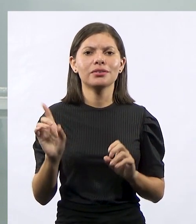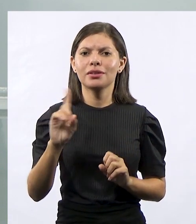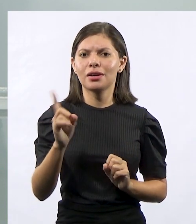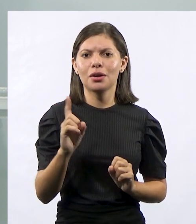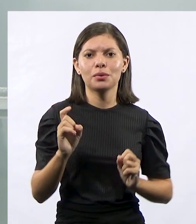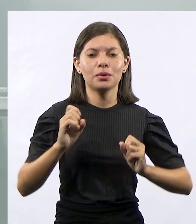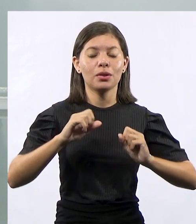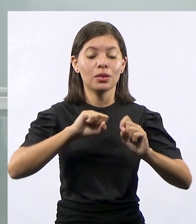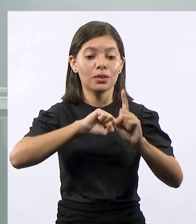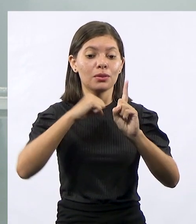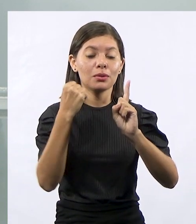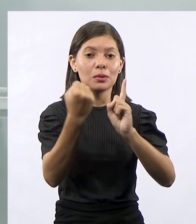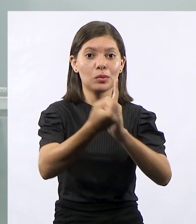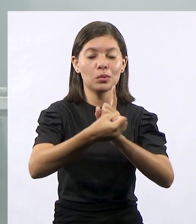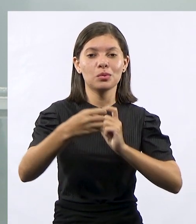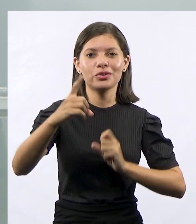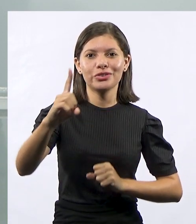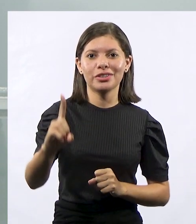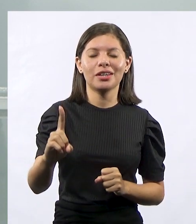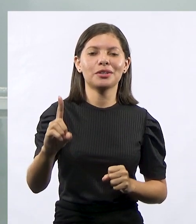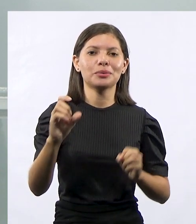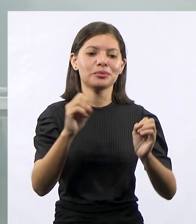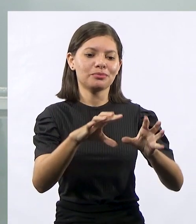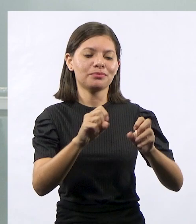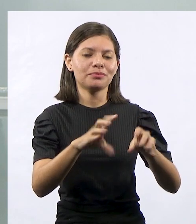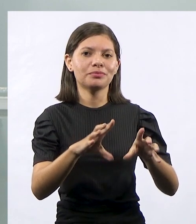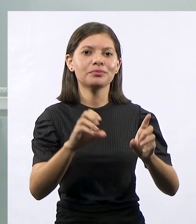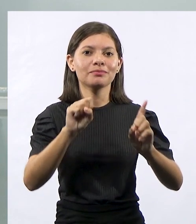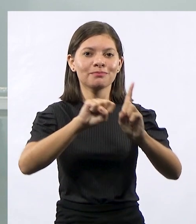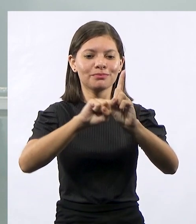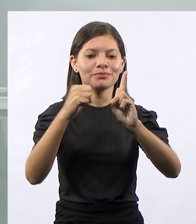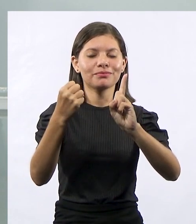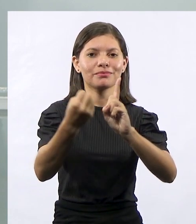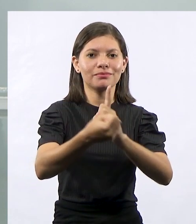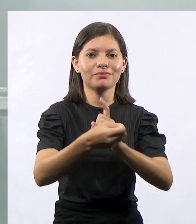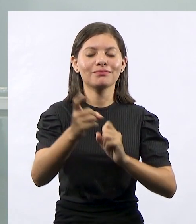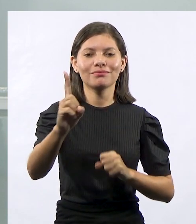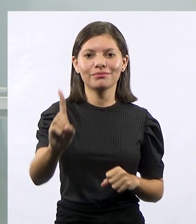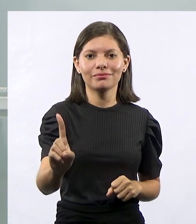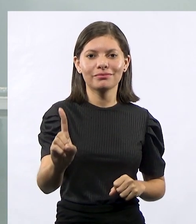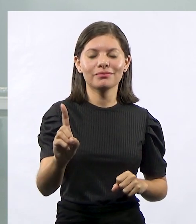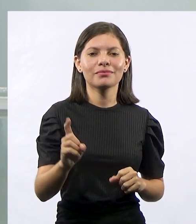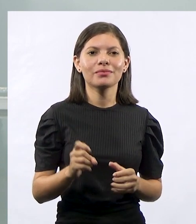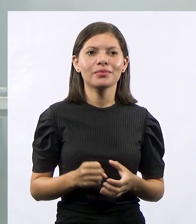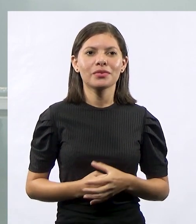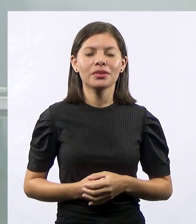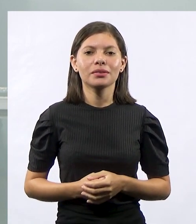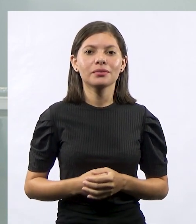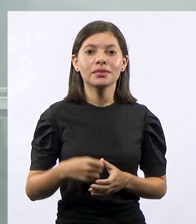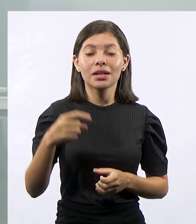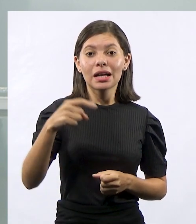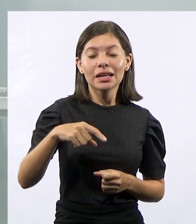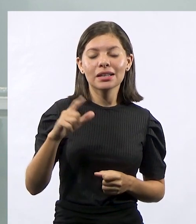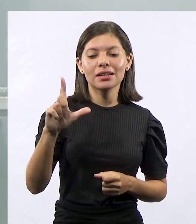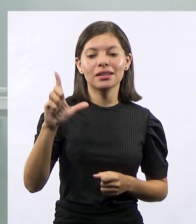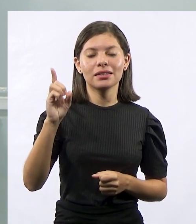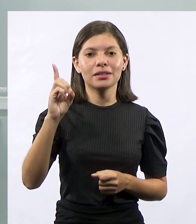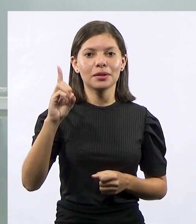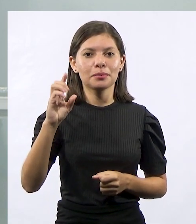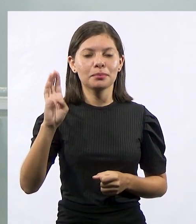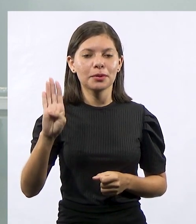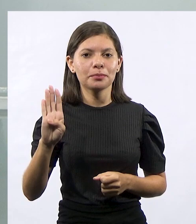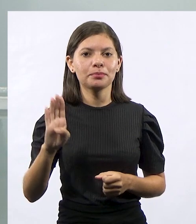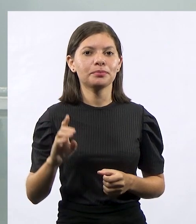Ou seja, todos têm direito à educação, é um direito social, é um direito da coletividade. E aqui